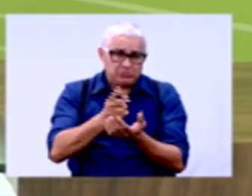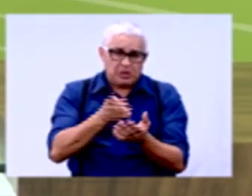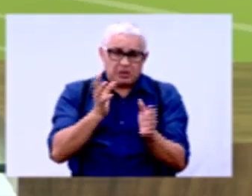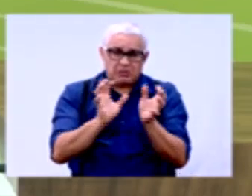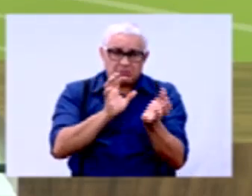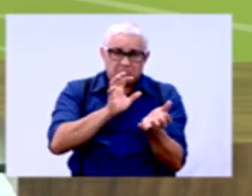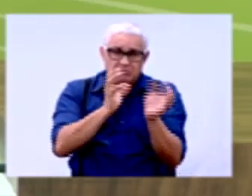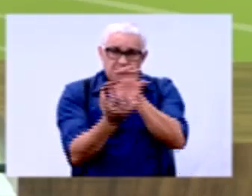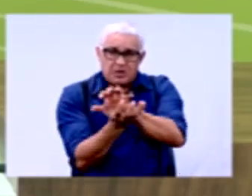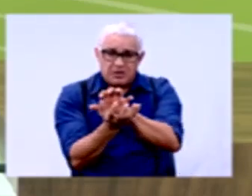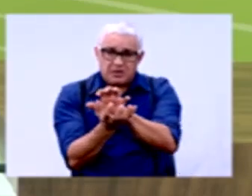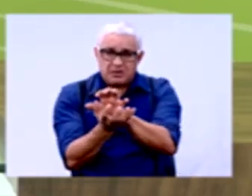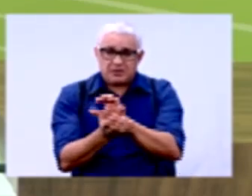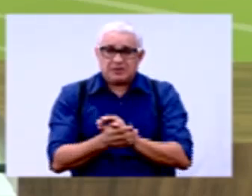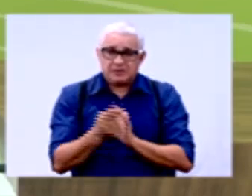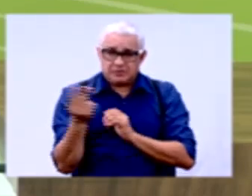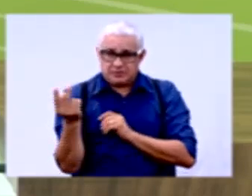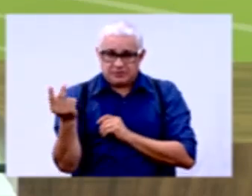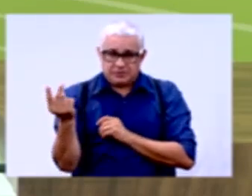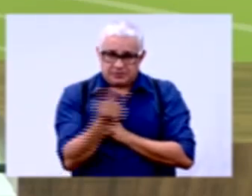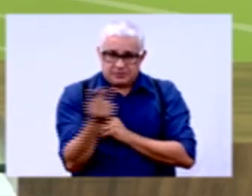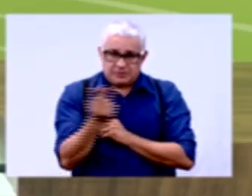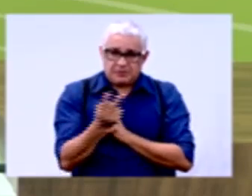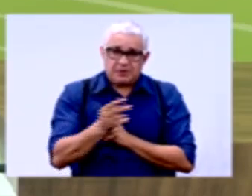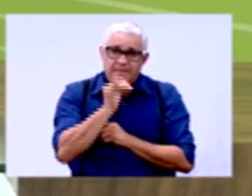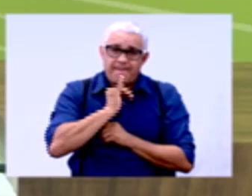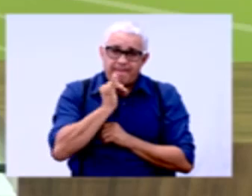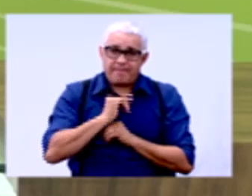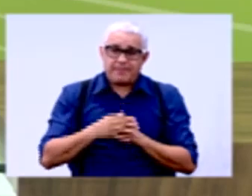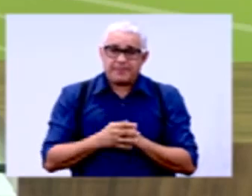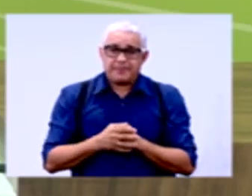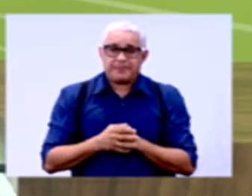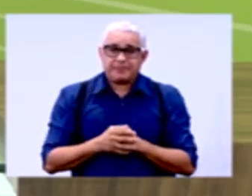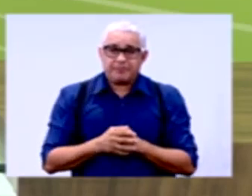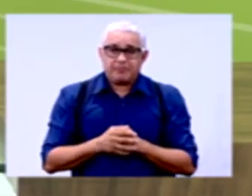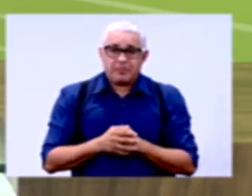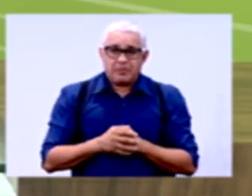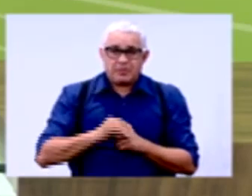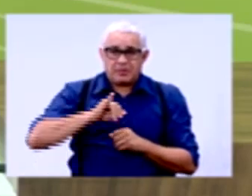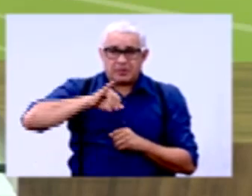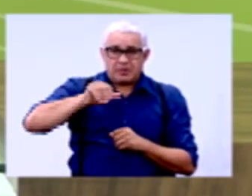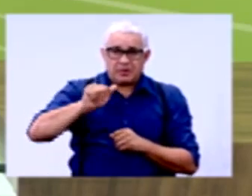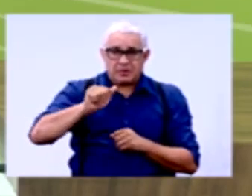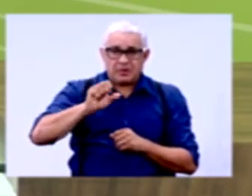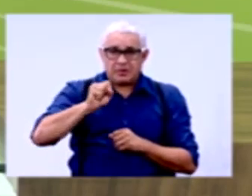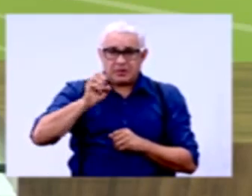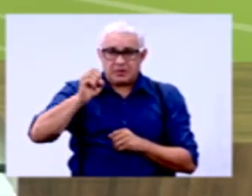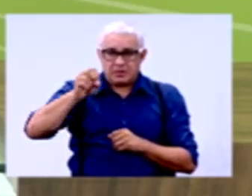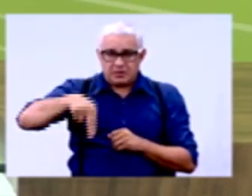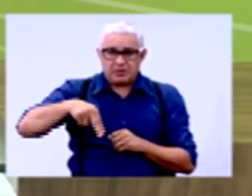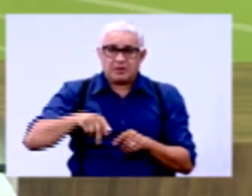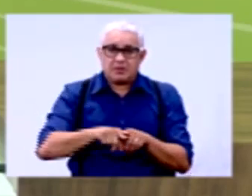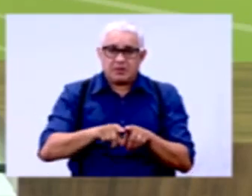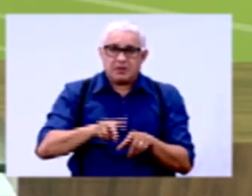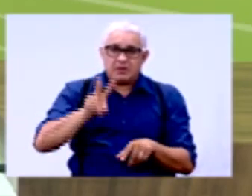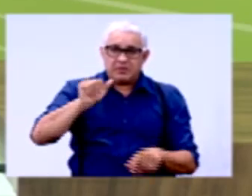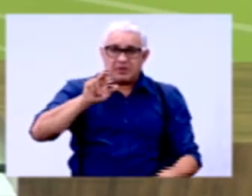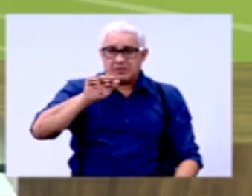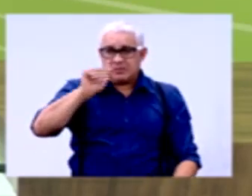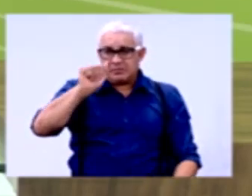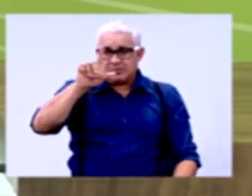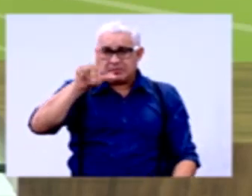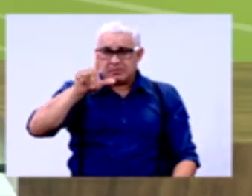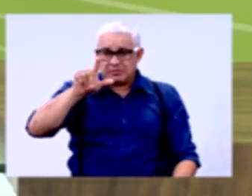que no caso do exemplo, que é o JSON, então aquelas variáveis que nós